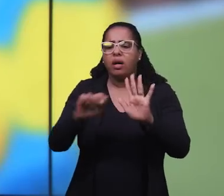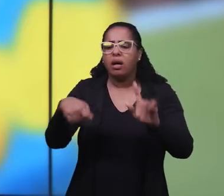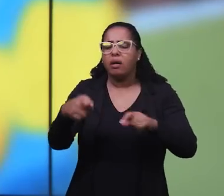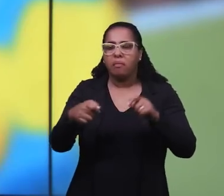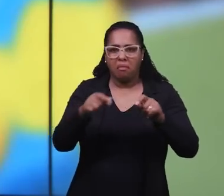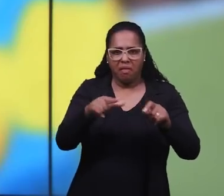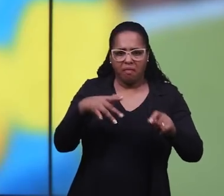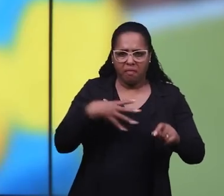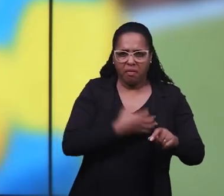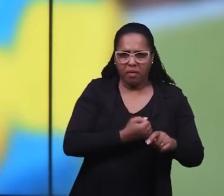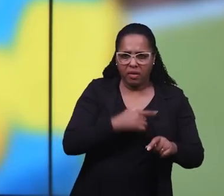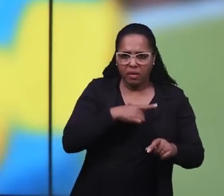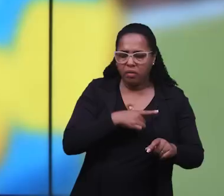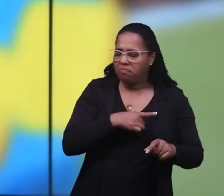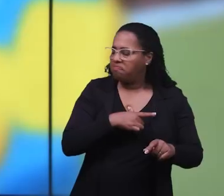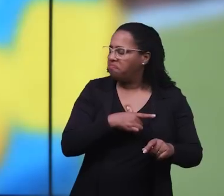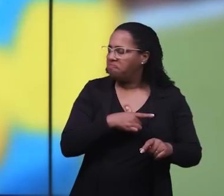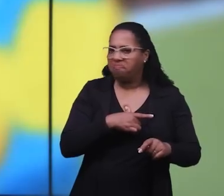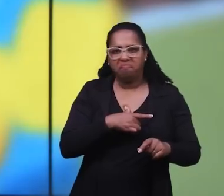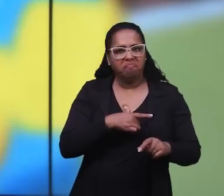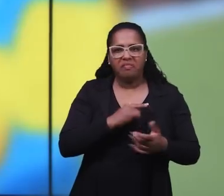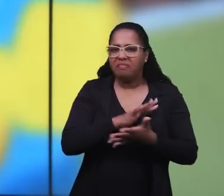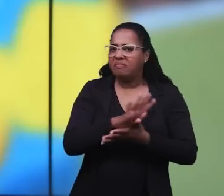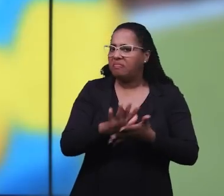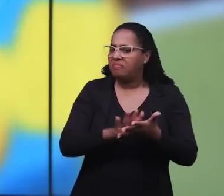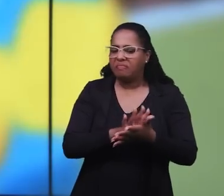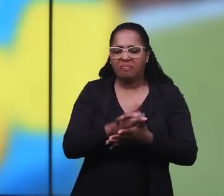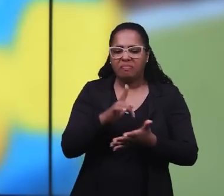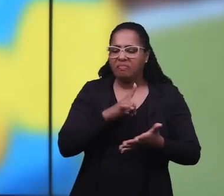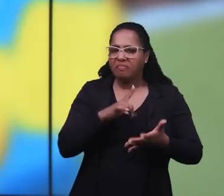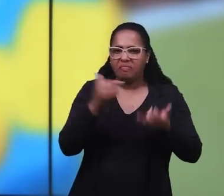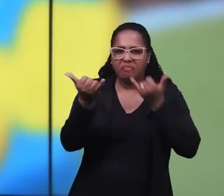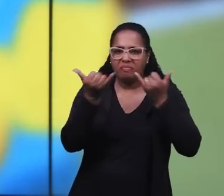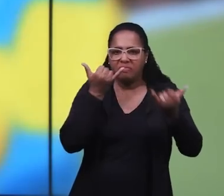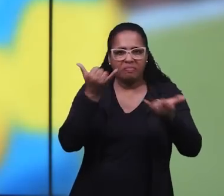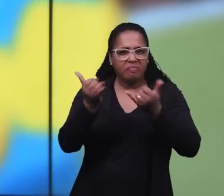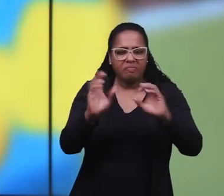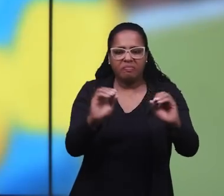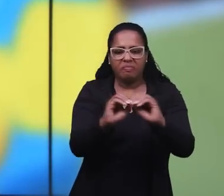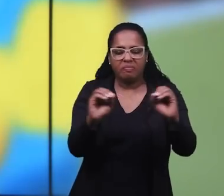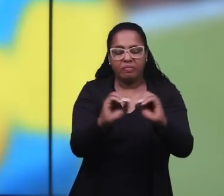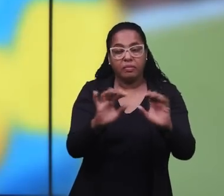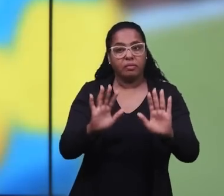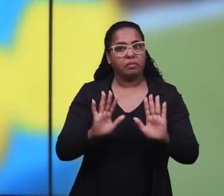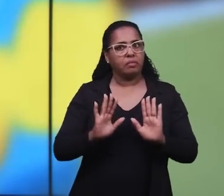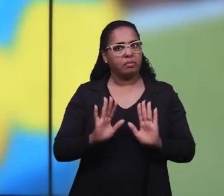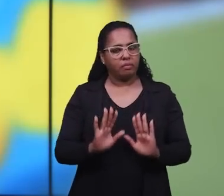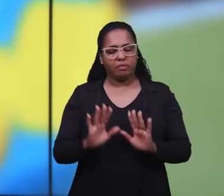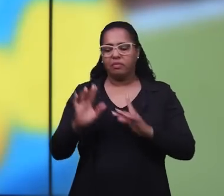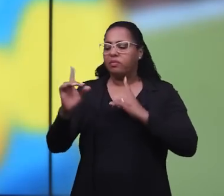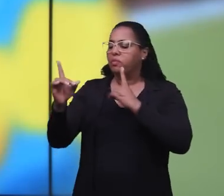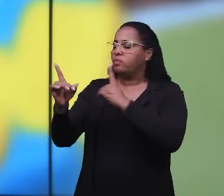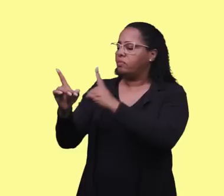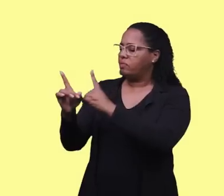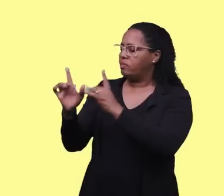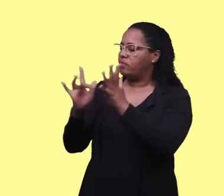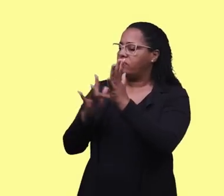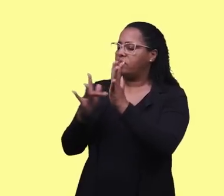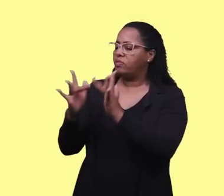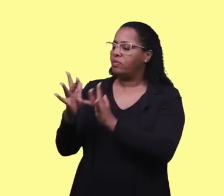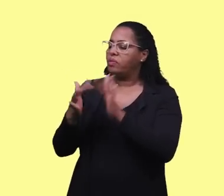salvação, por isso não tem nada para dar. O encontro com Jesus nos fala